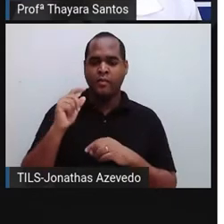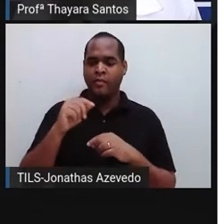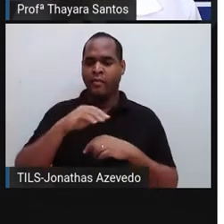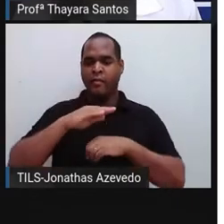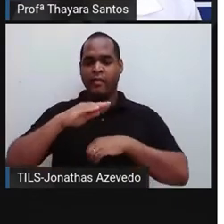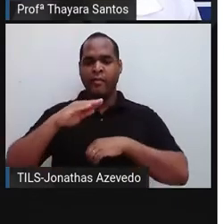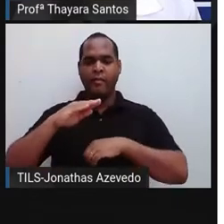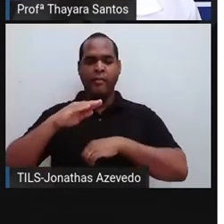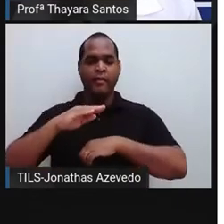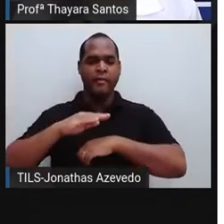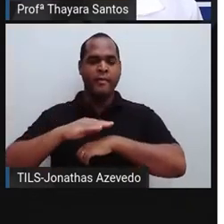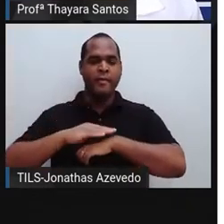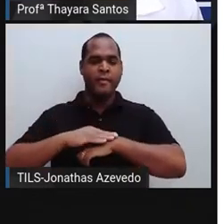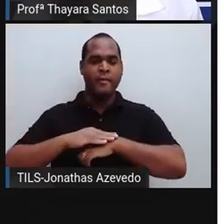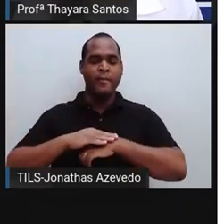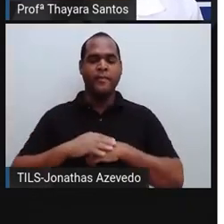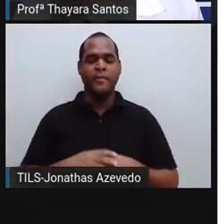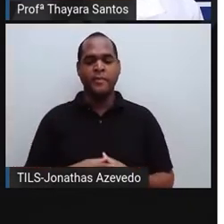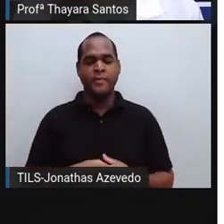sapo,